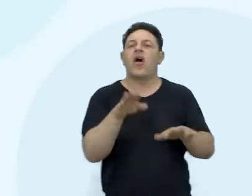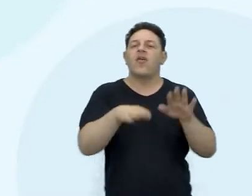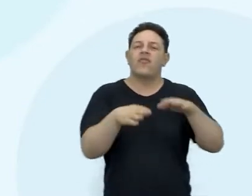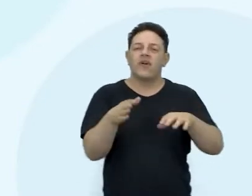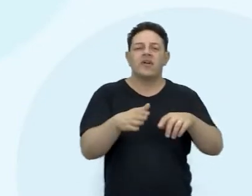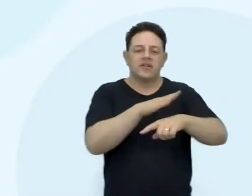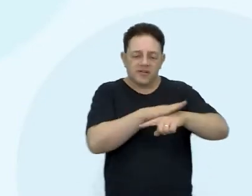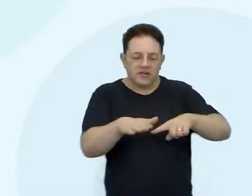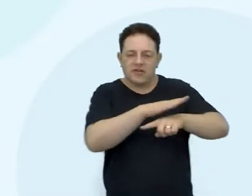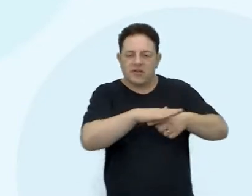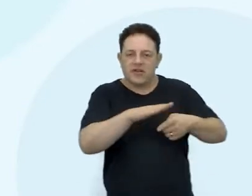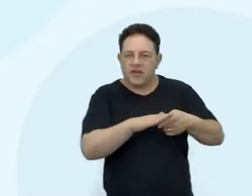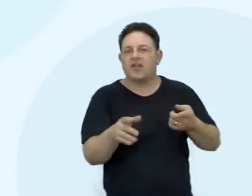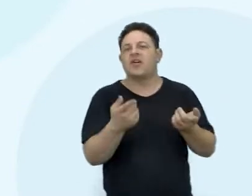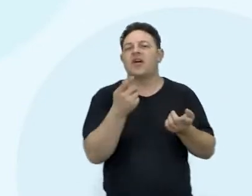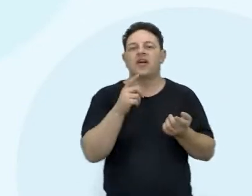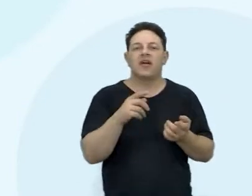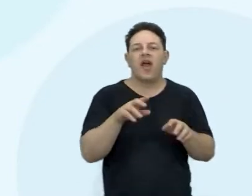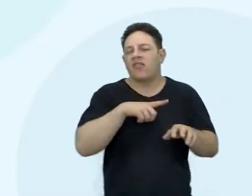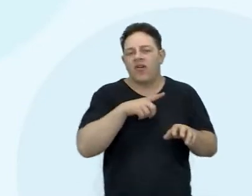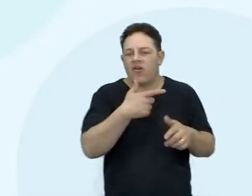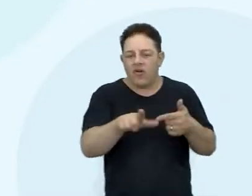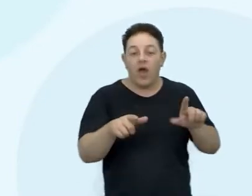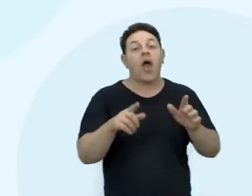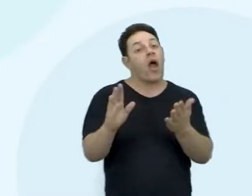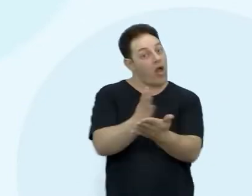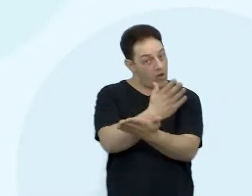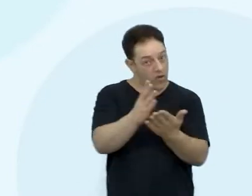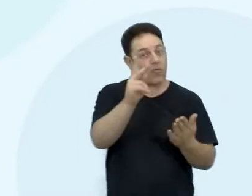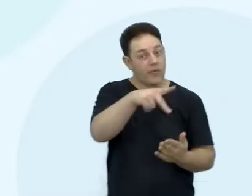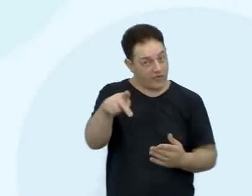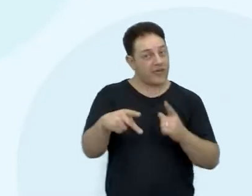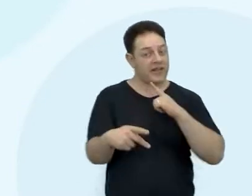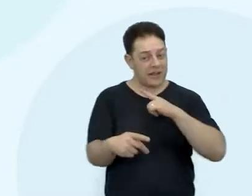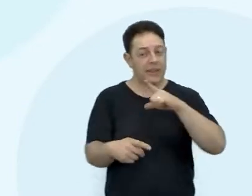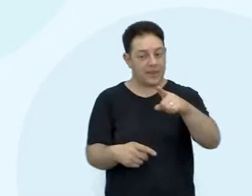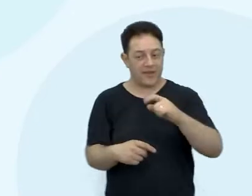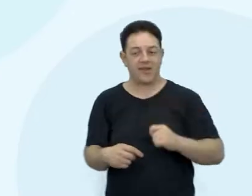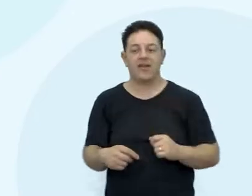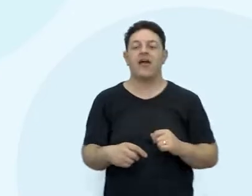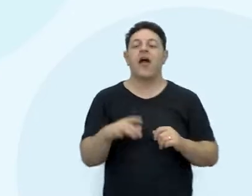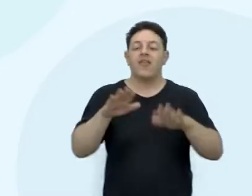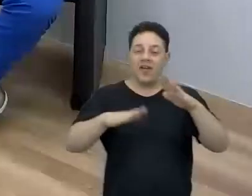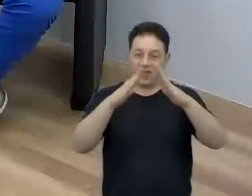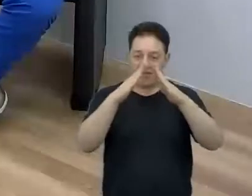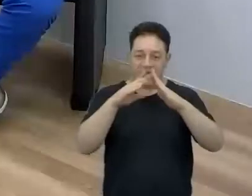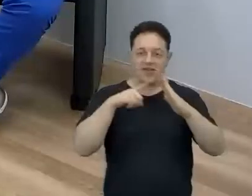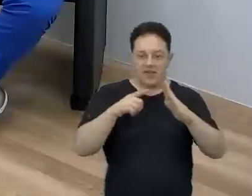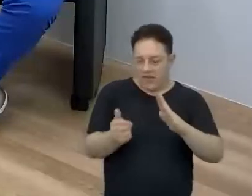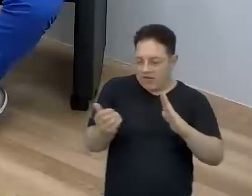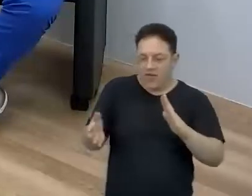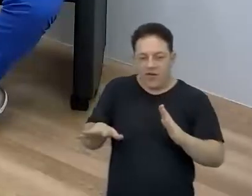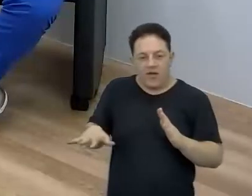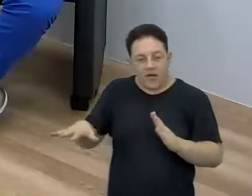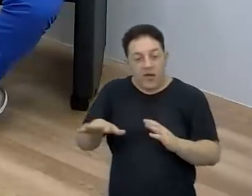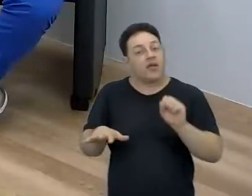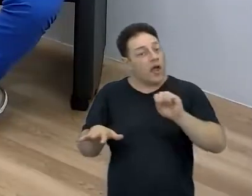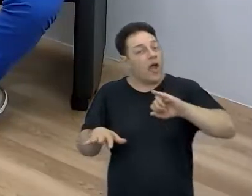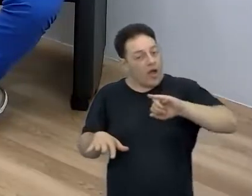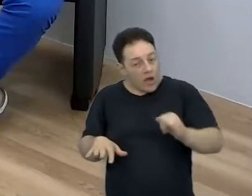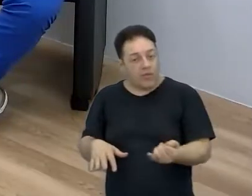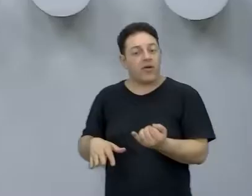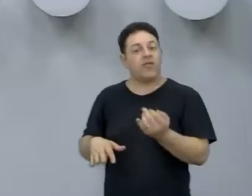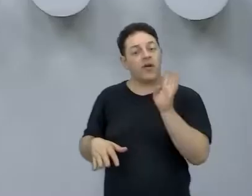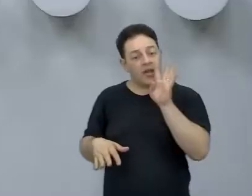você tem um quintal, tem professor aqui que tem composteira em casa, né? Se você tem um quintal, é uma ideia local, simples, né, Eveline? para aproveitar, né?